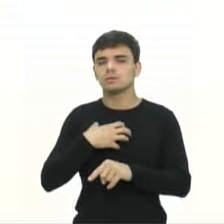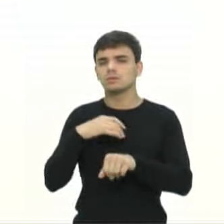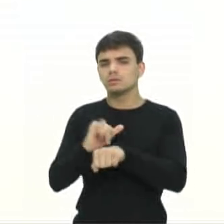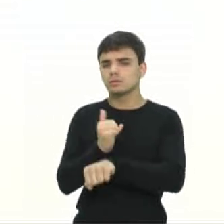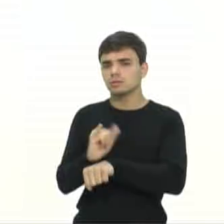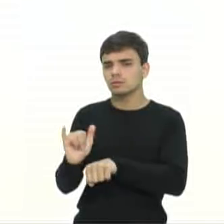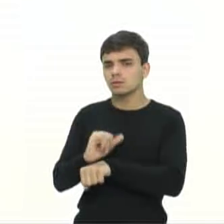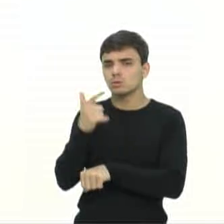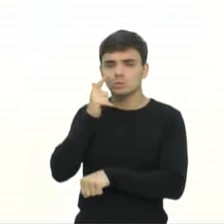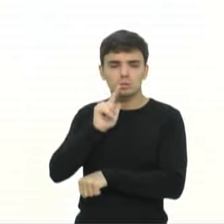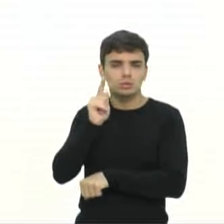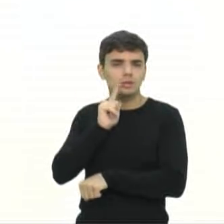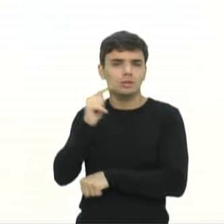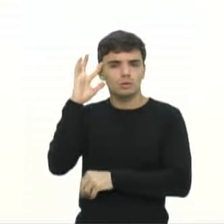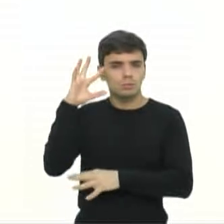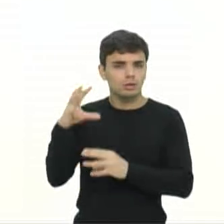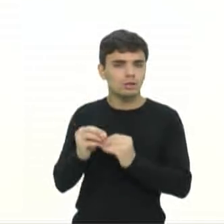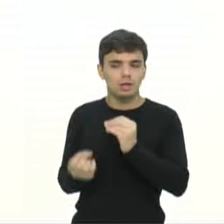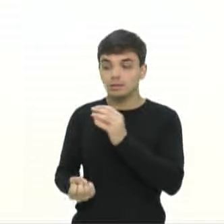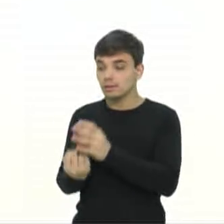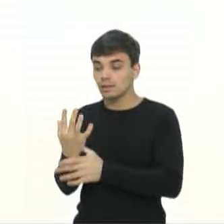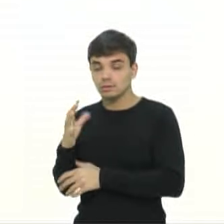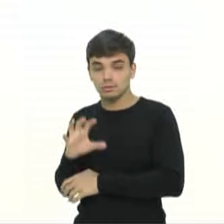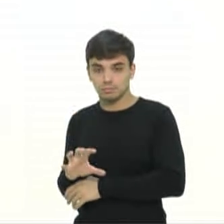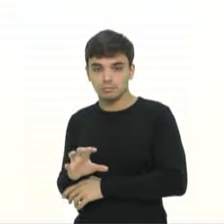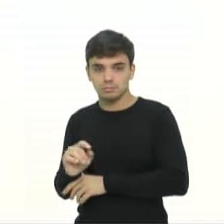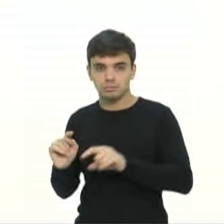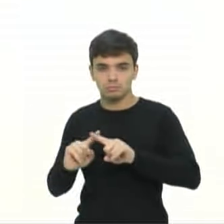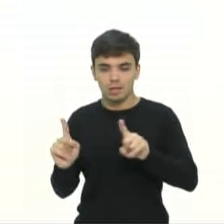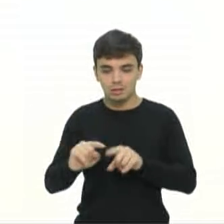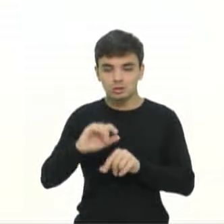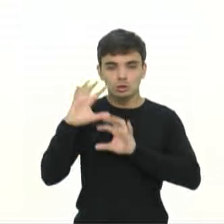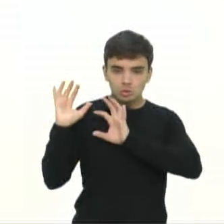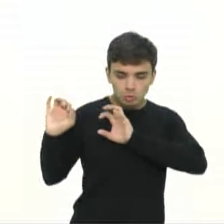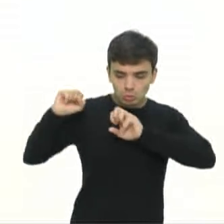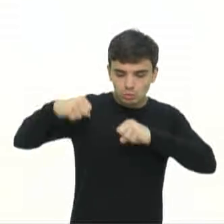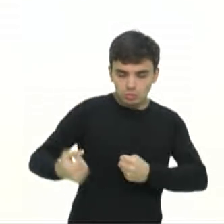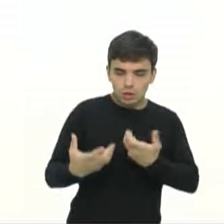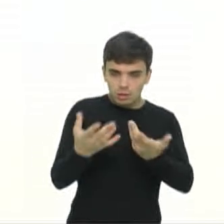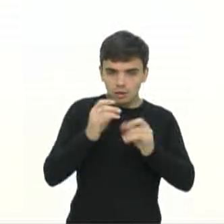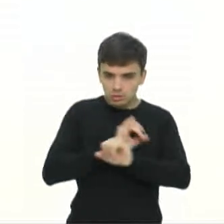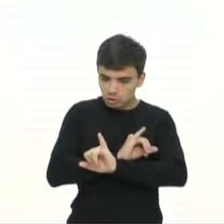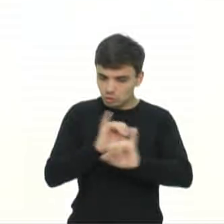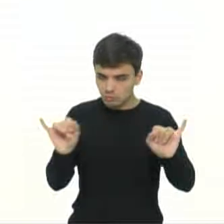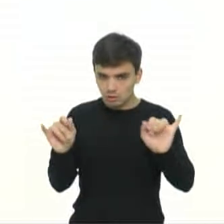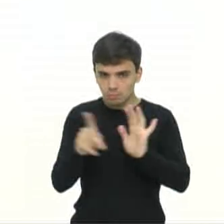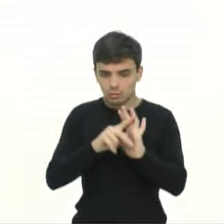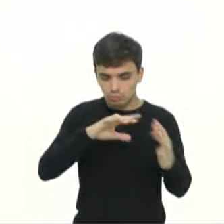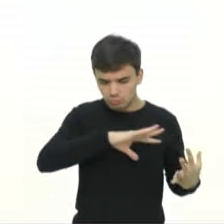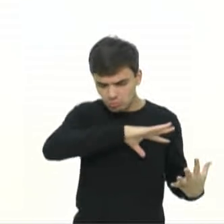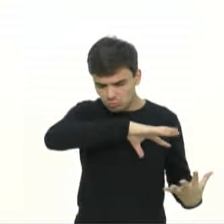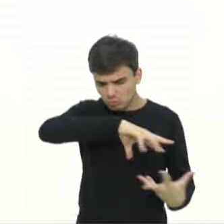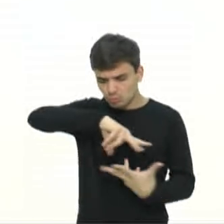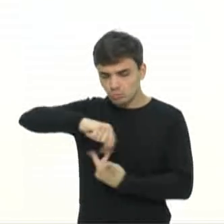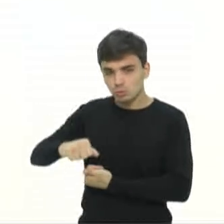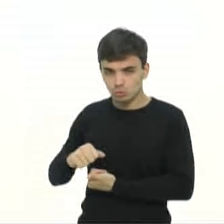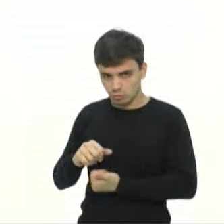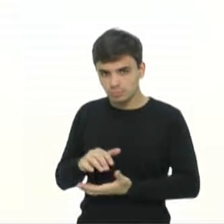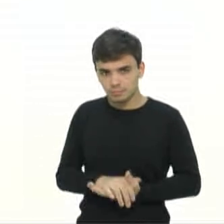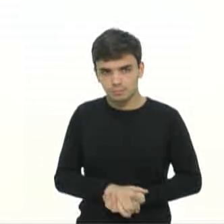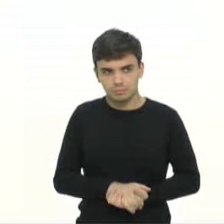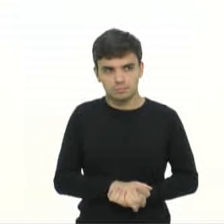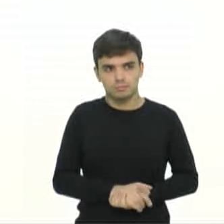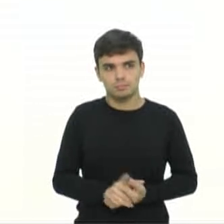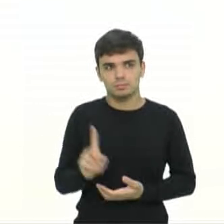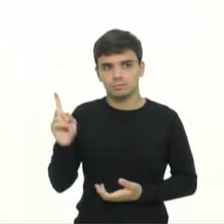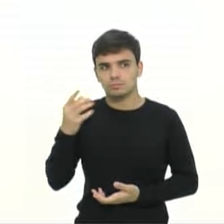a existência desse princípio. E por meio do judô, ele procurou divulgá-lo para o mundo todo. Então, o Seiuku Zeiyo é o